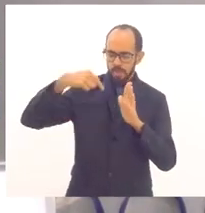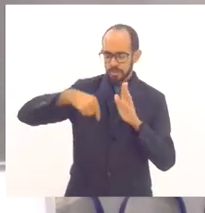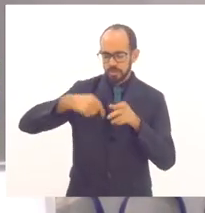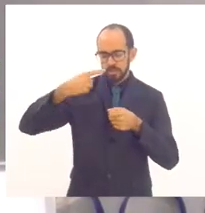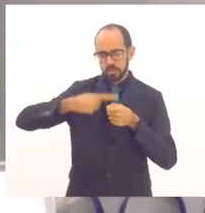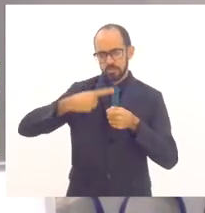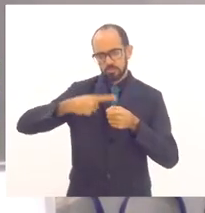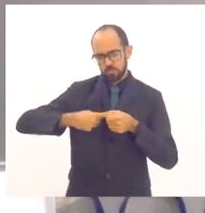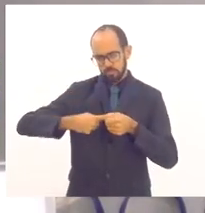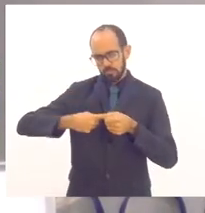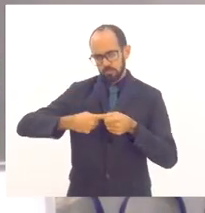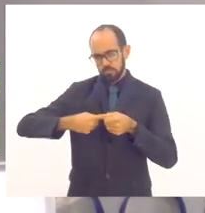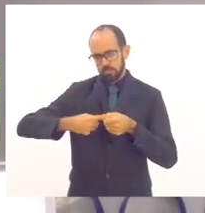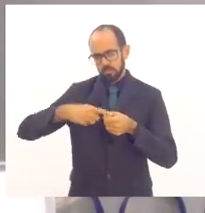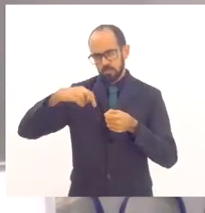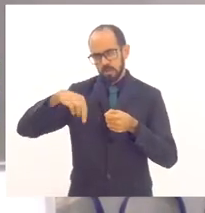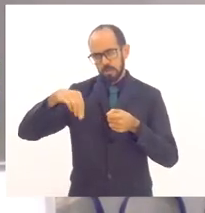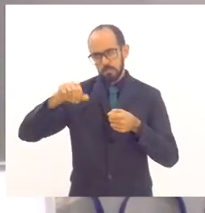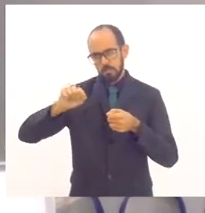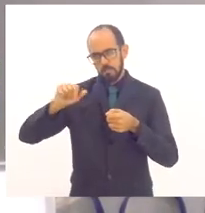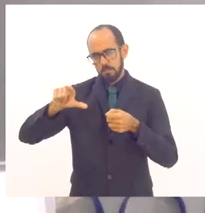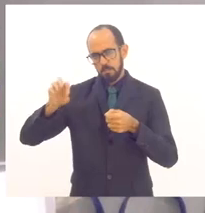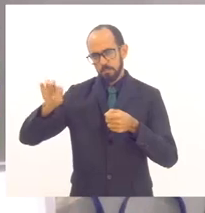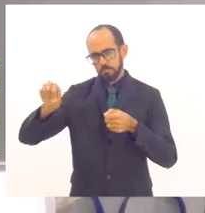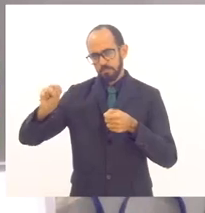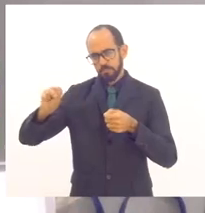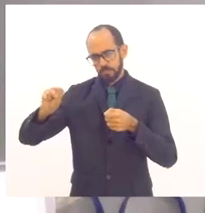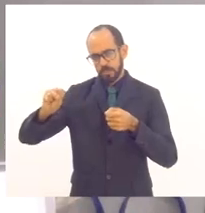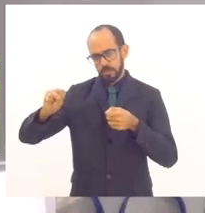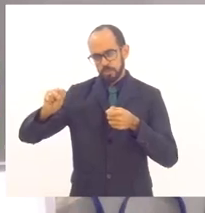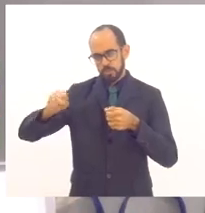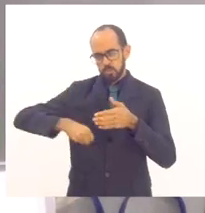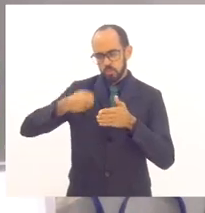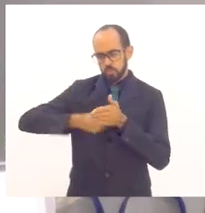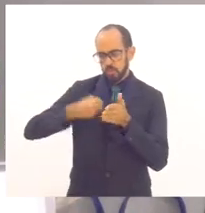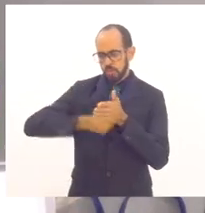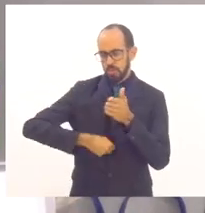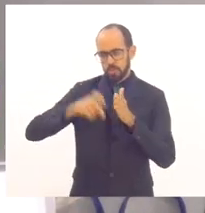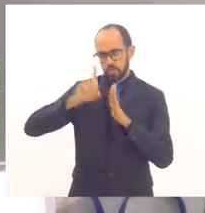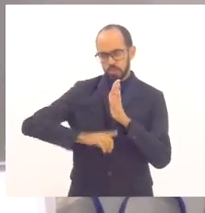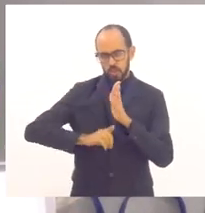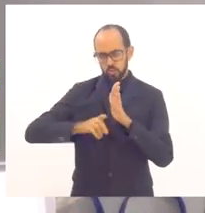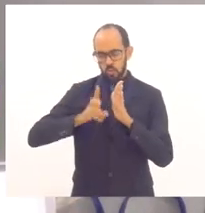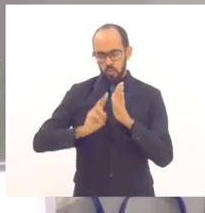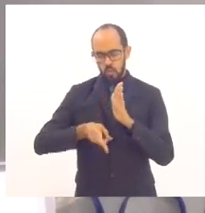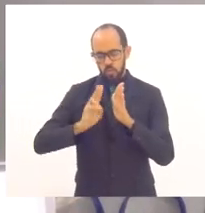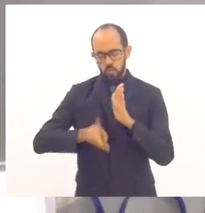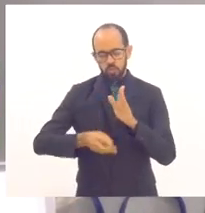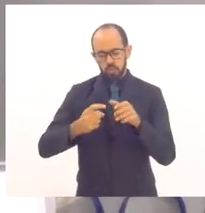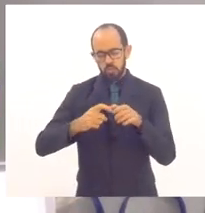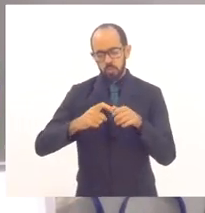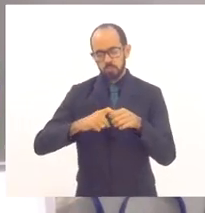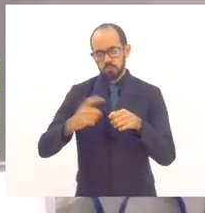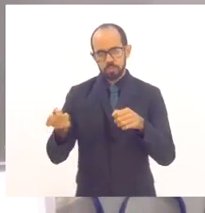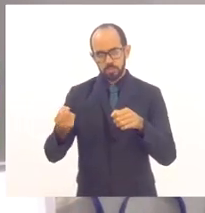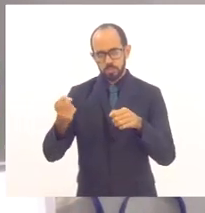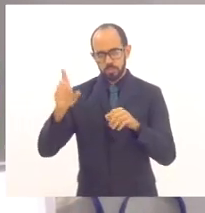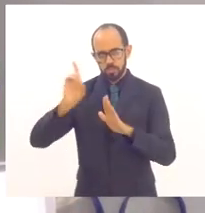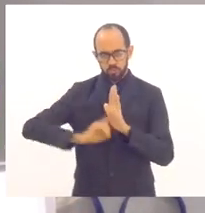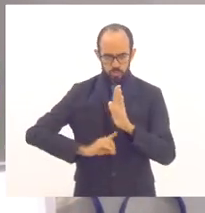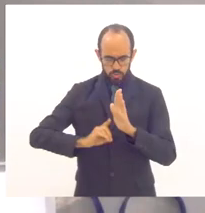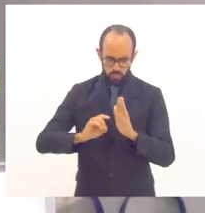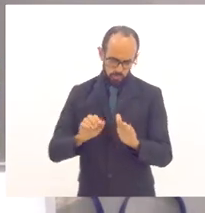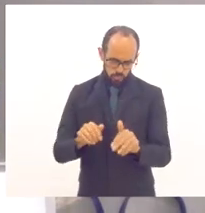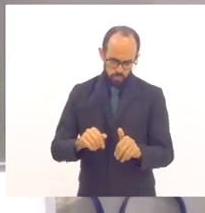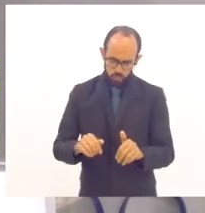maltas, lutando pelos seus direitos, continuam hoje excluídos desses direitos. E aí o senhor